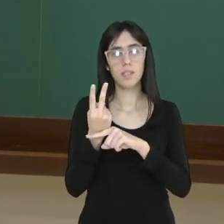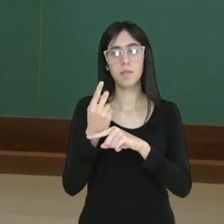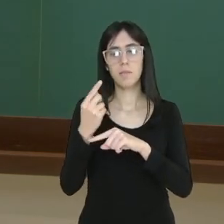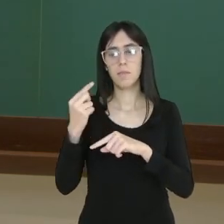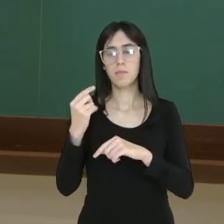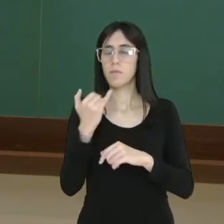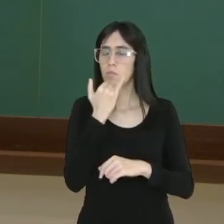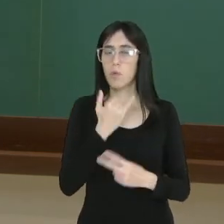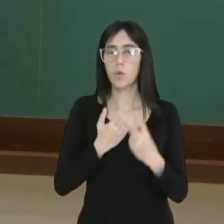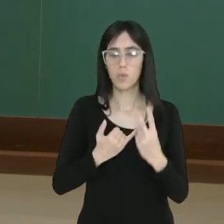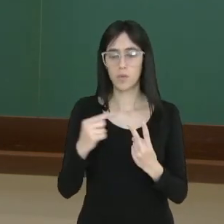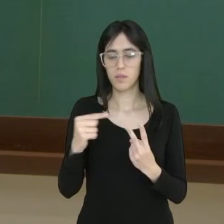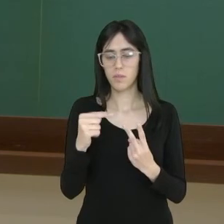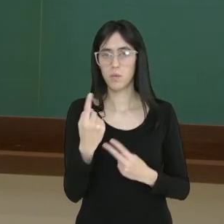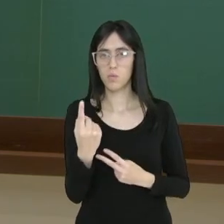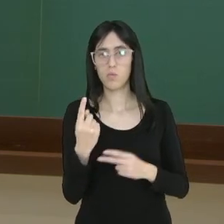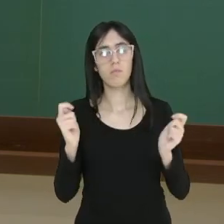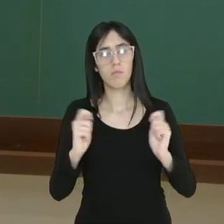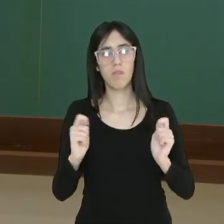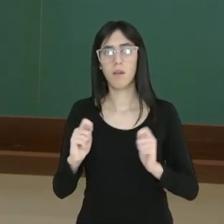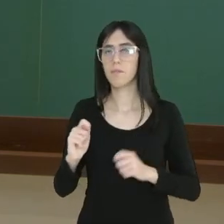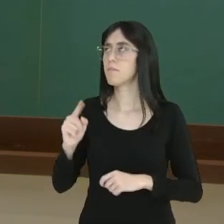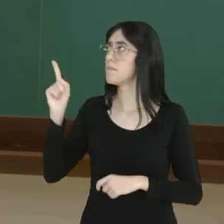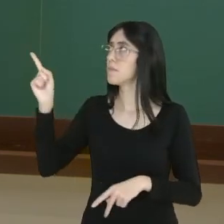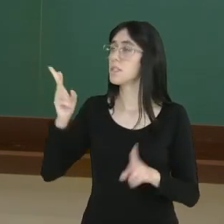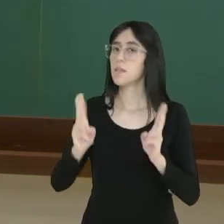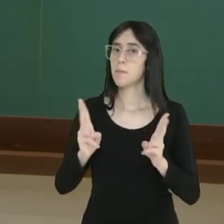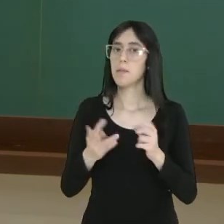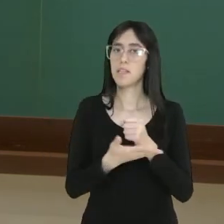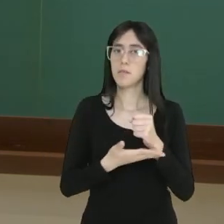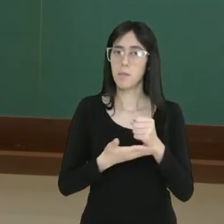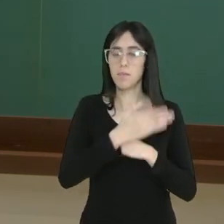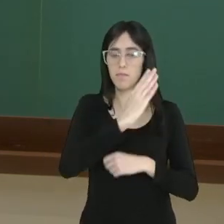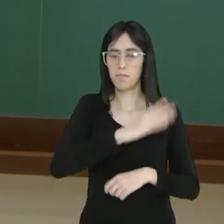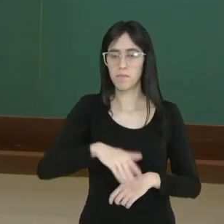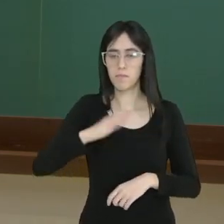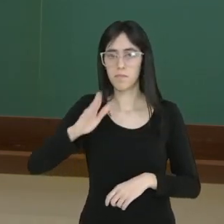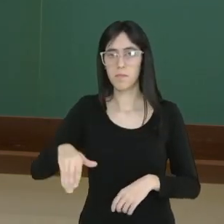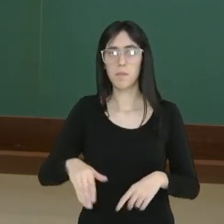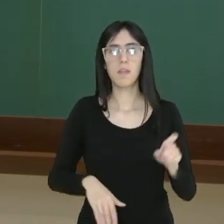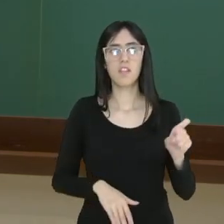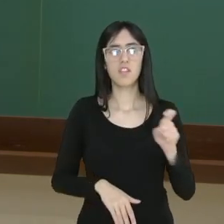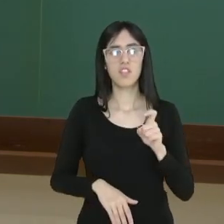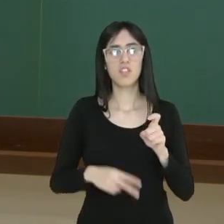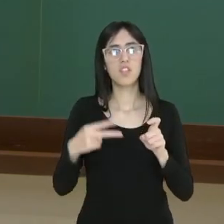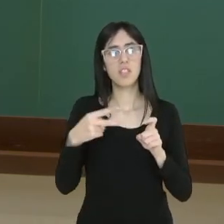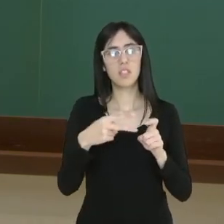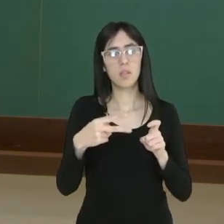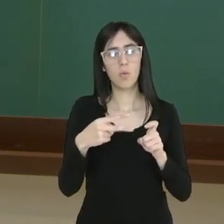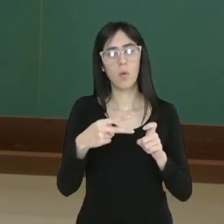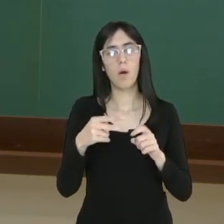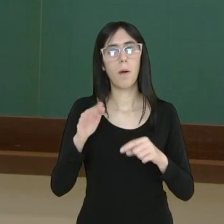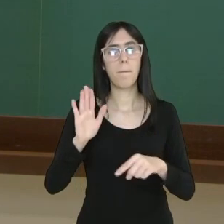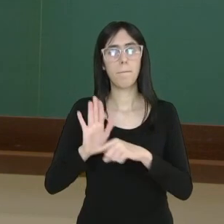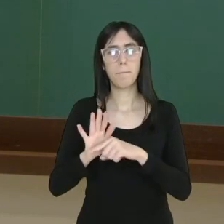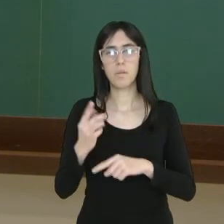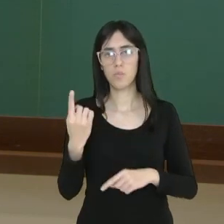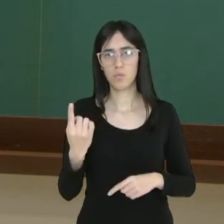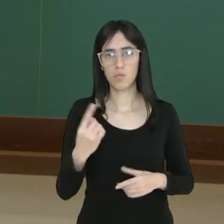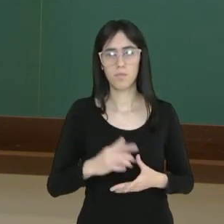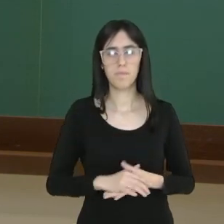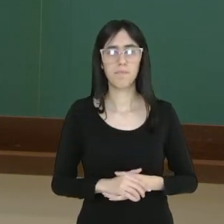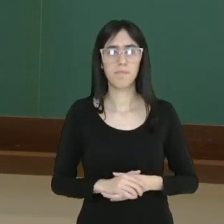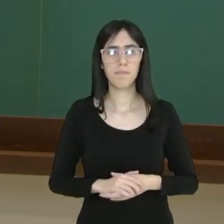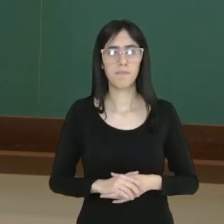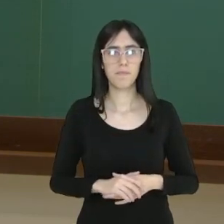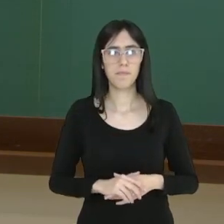posso escrever como 2 na menos 1. Estou com a mesma base, cortei a base e o valor do logaritmo é x